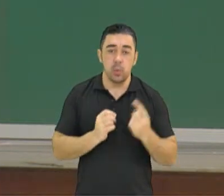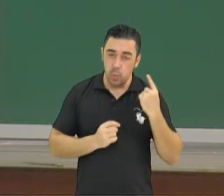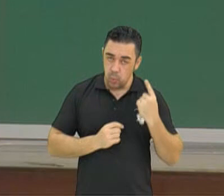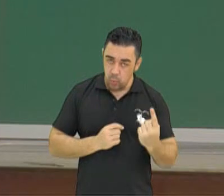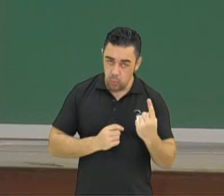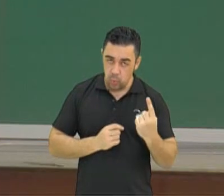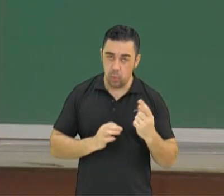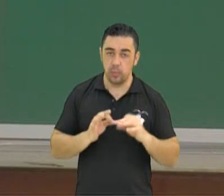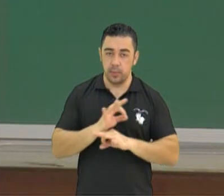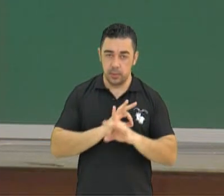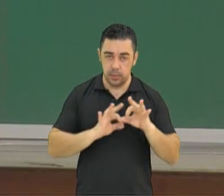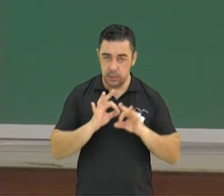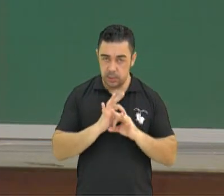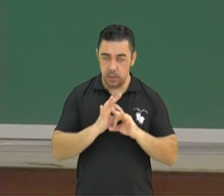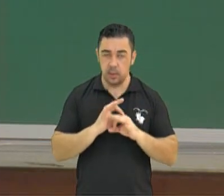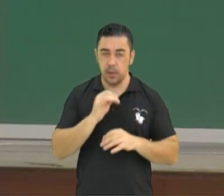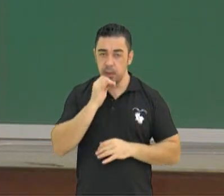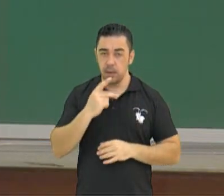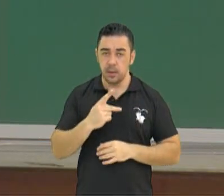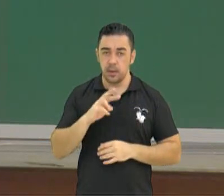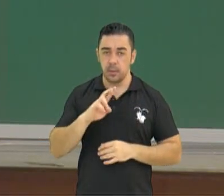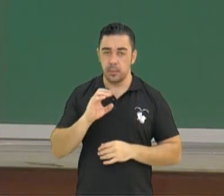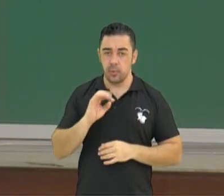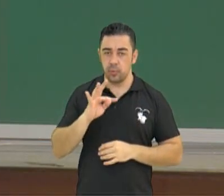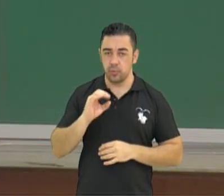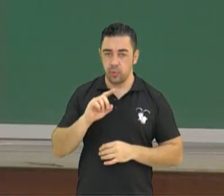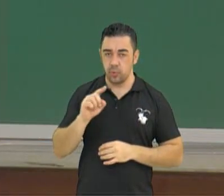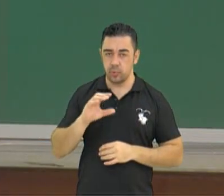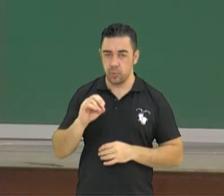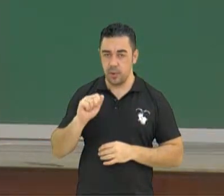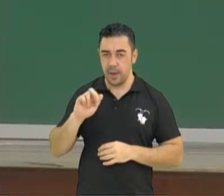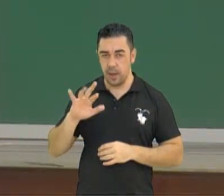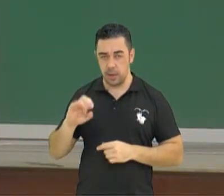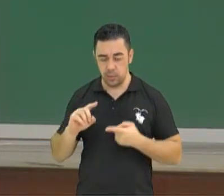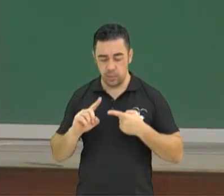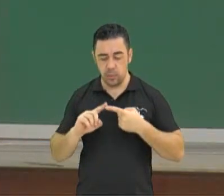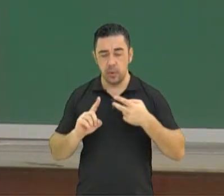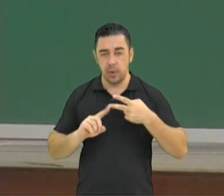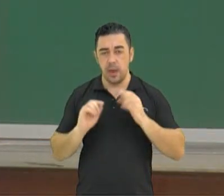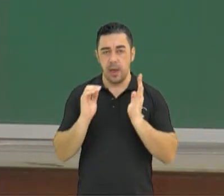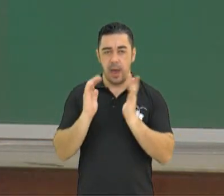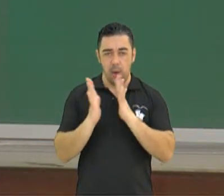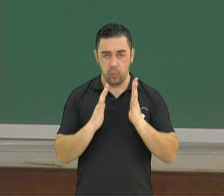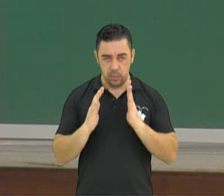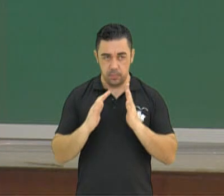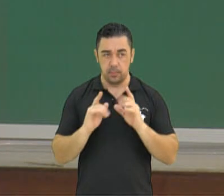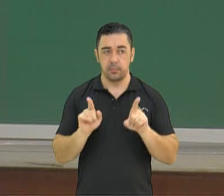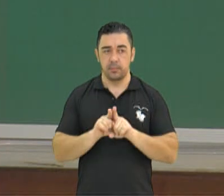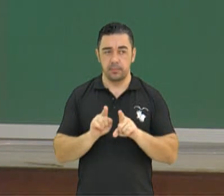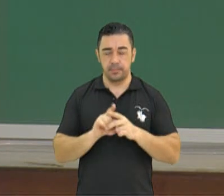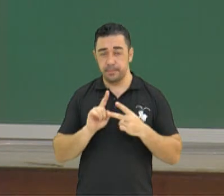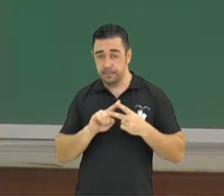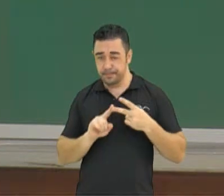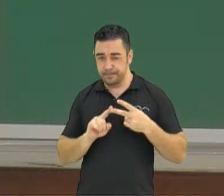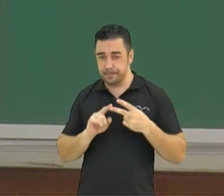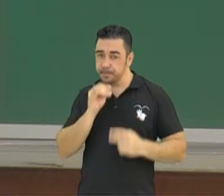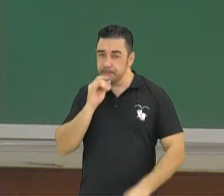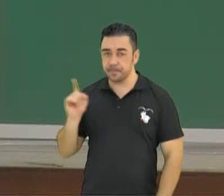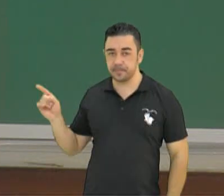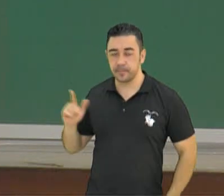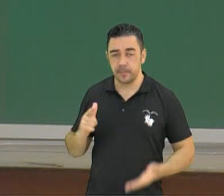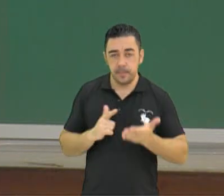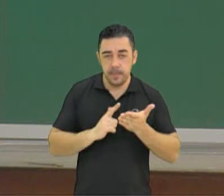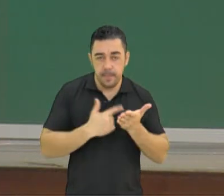no caso de protozoários e as algas unicelulares, e aqui tem uma certa ambiguidade, tá? No livro de